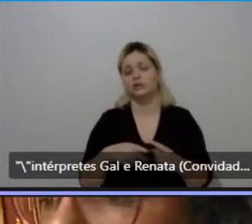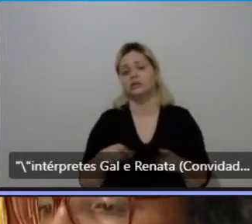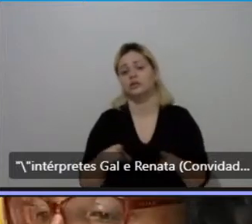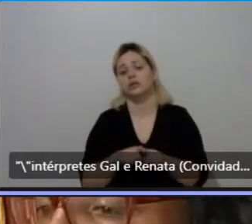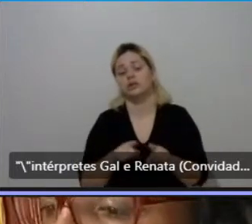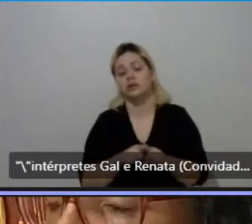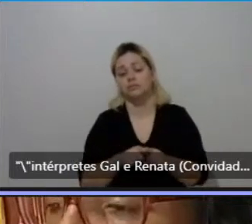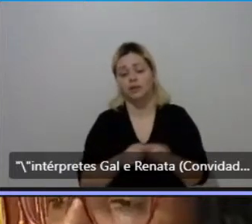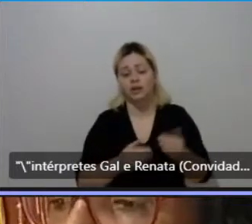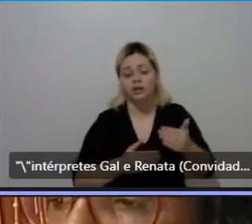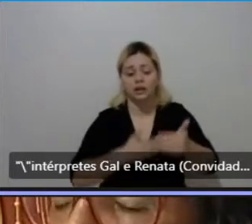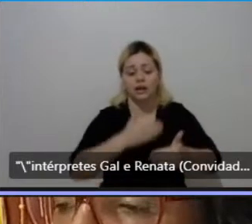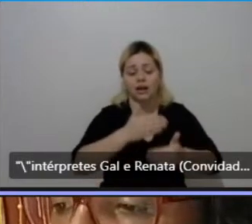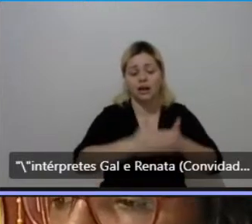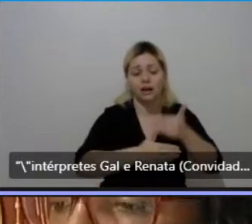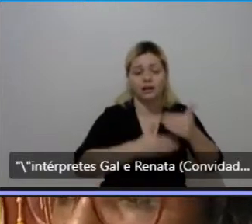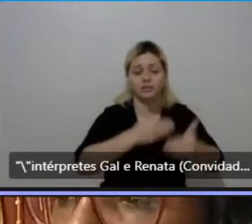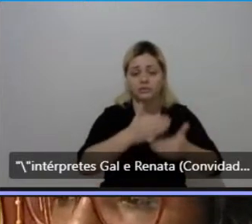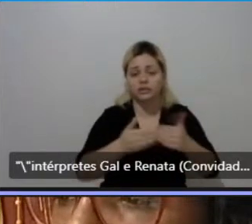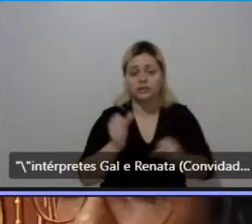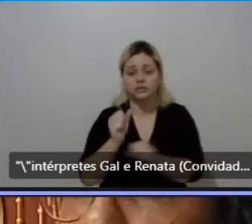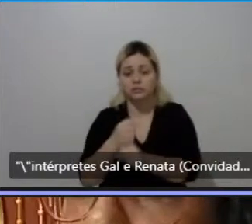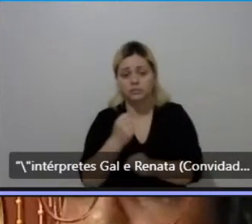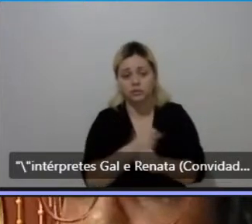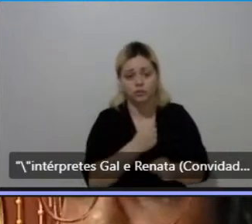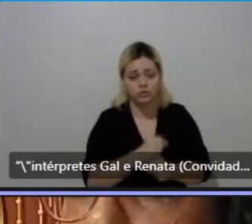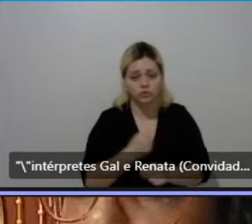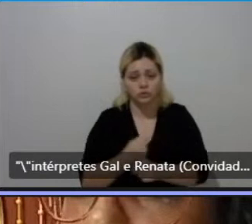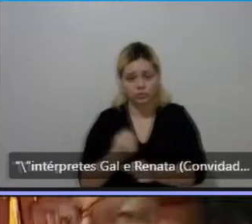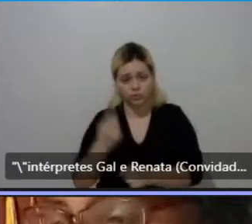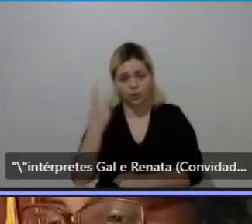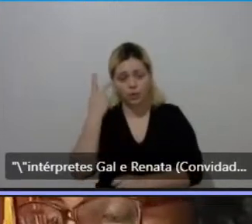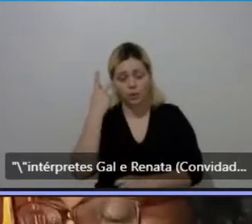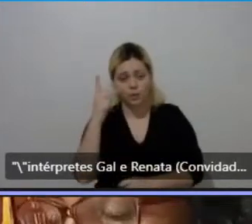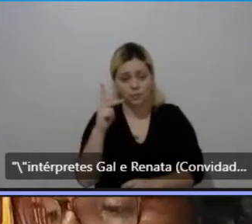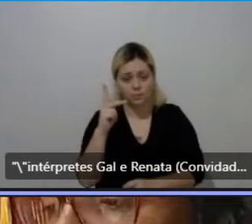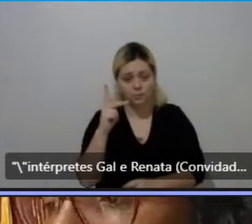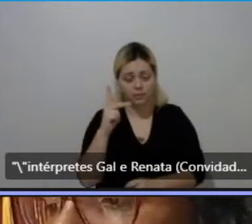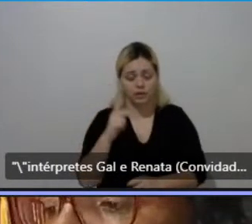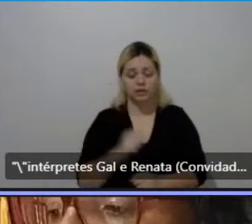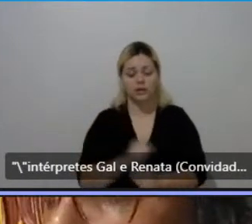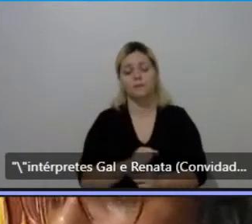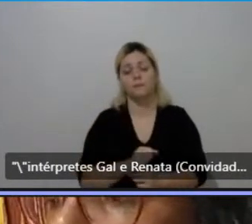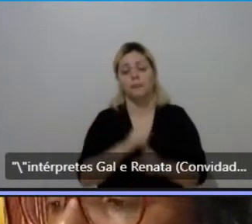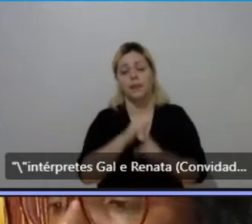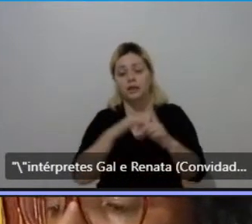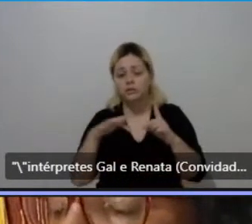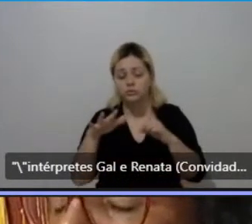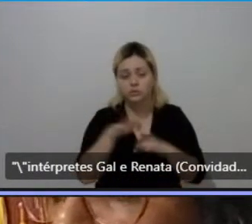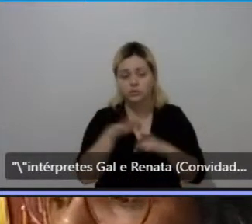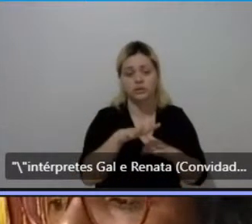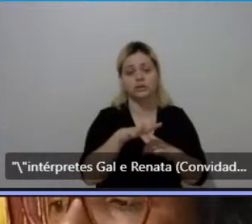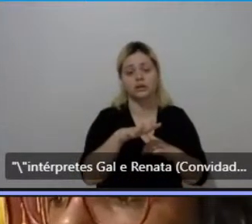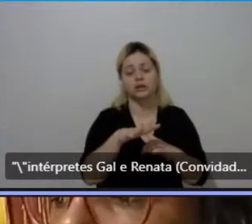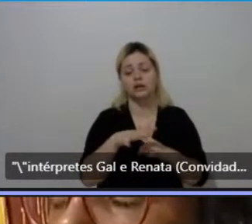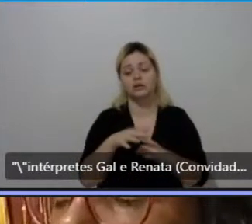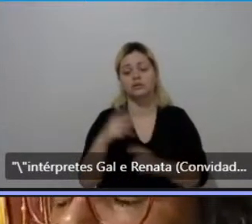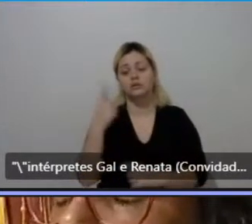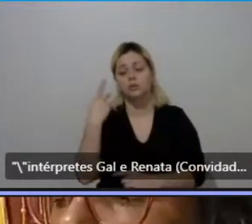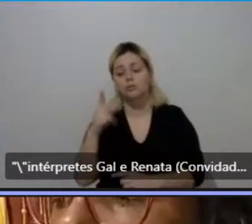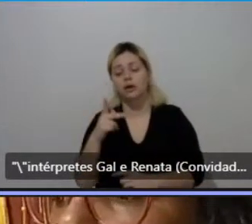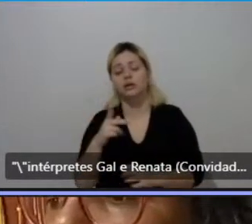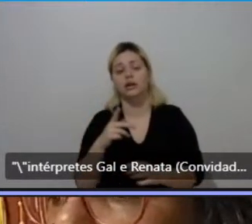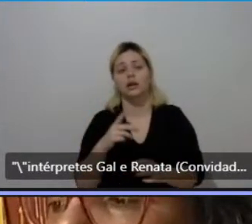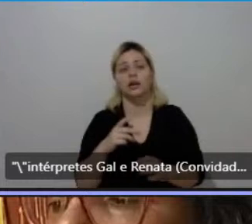têm avançado na construção dos protocolos de consulta comunitários, né, que